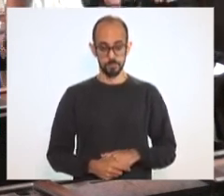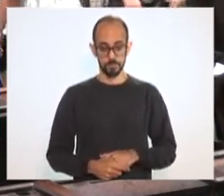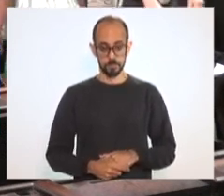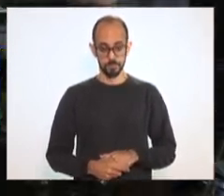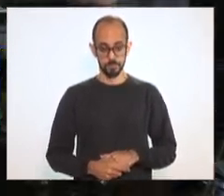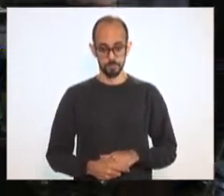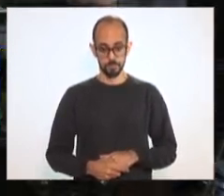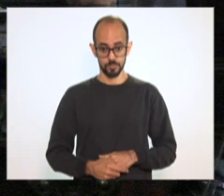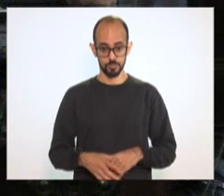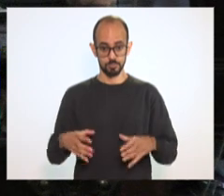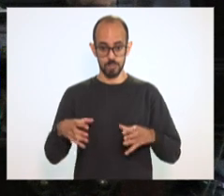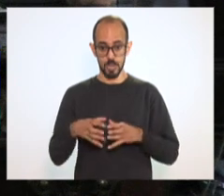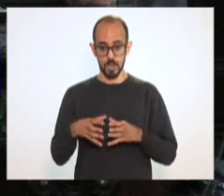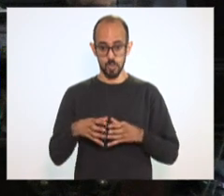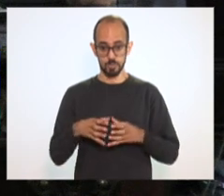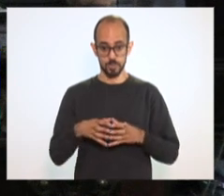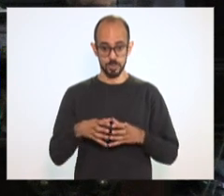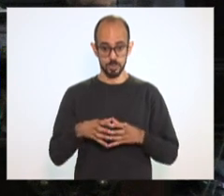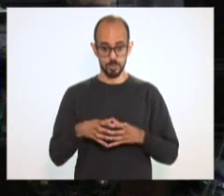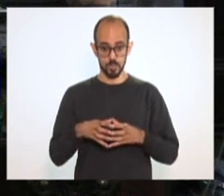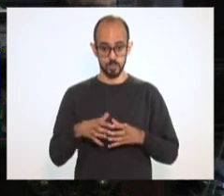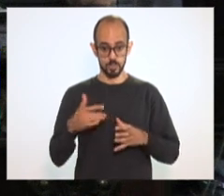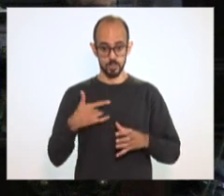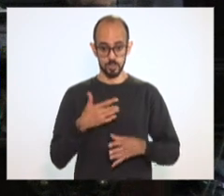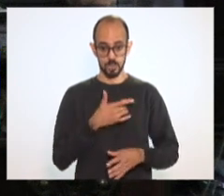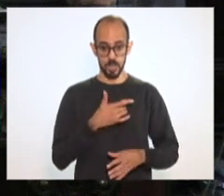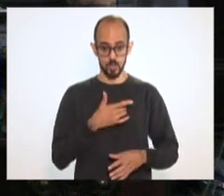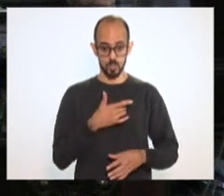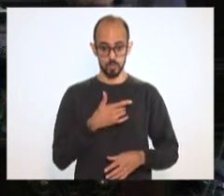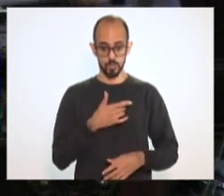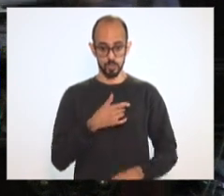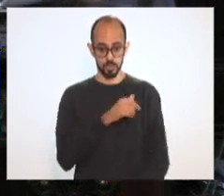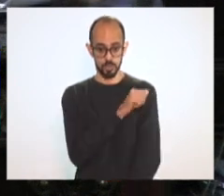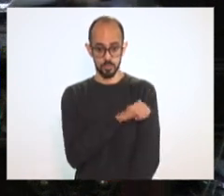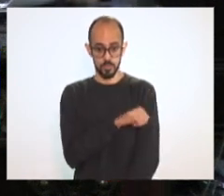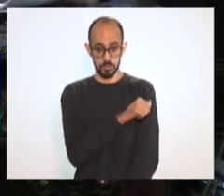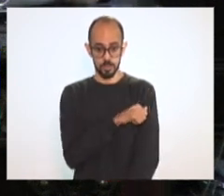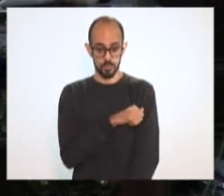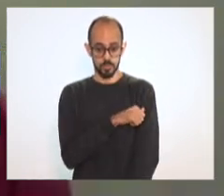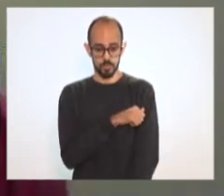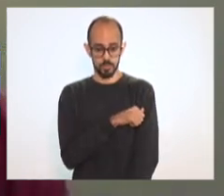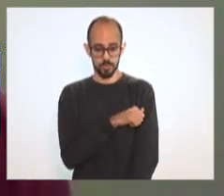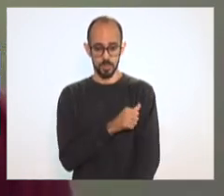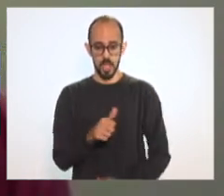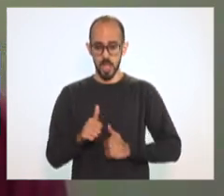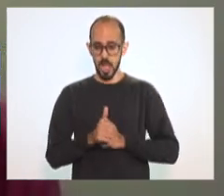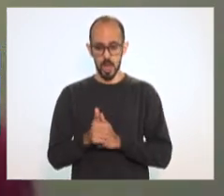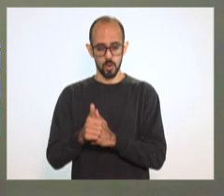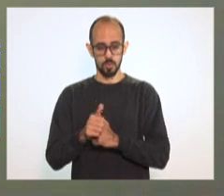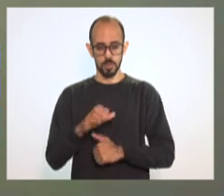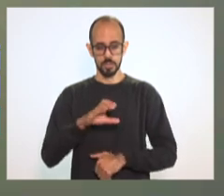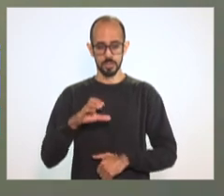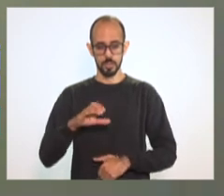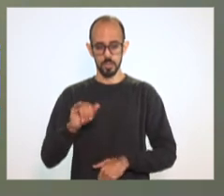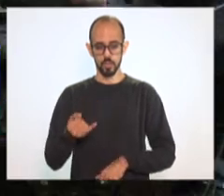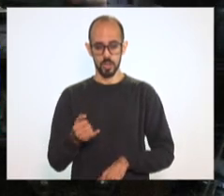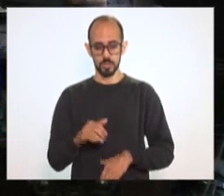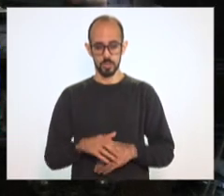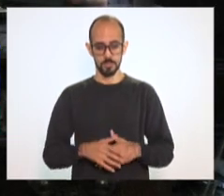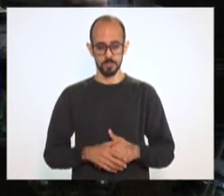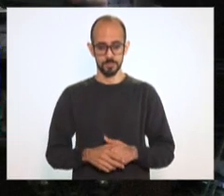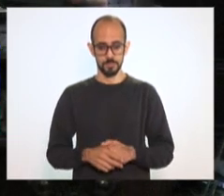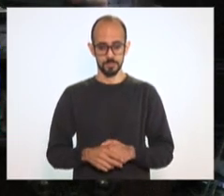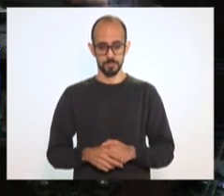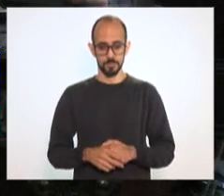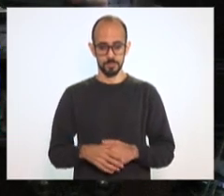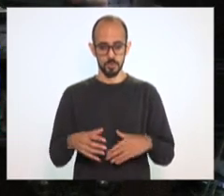pela comissão pela saúde deputada marta roch acompanho o parecer da ccj pela comissão de